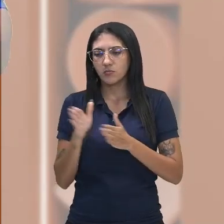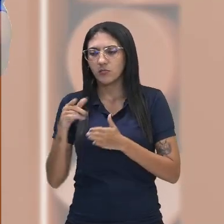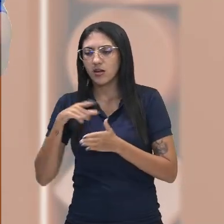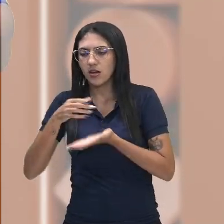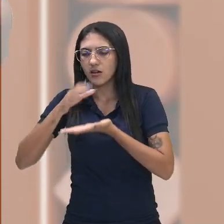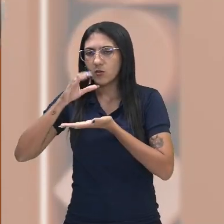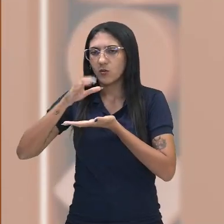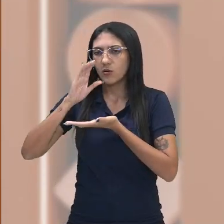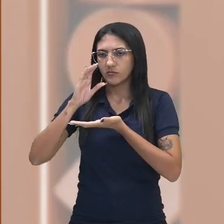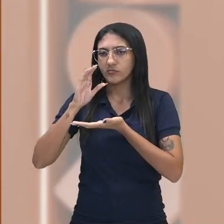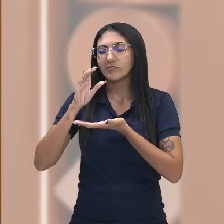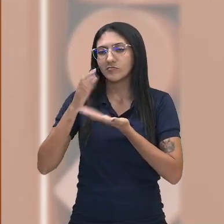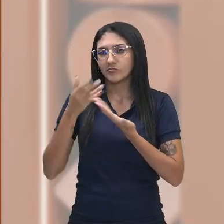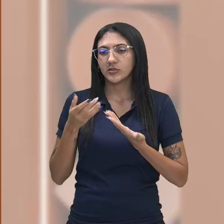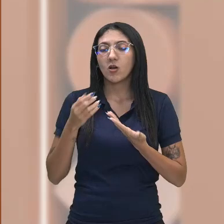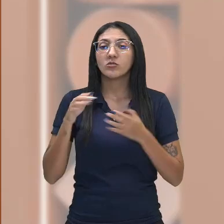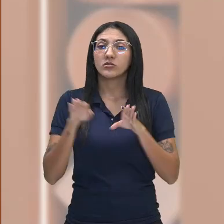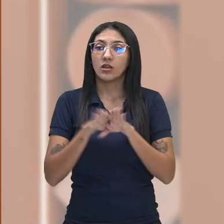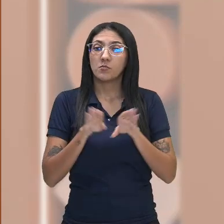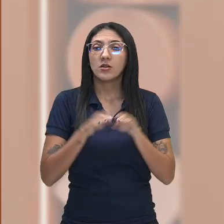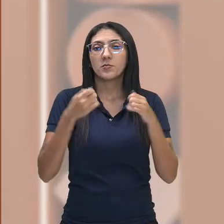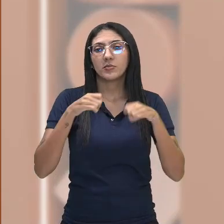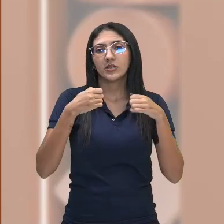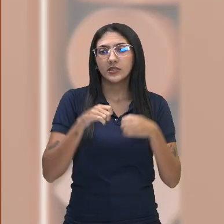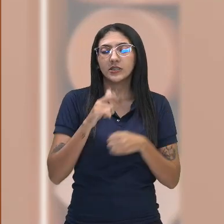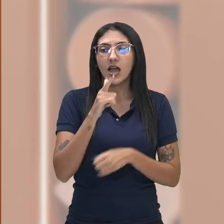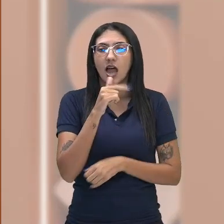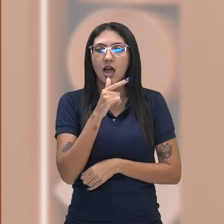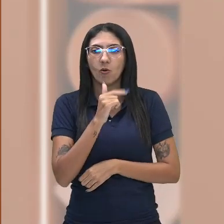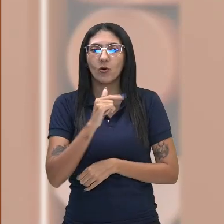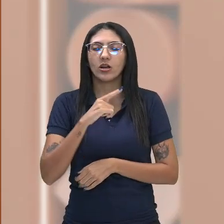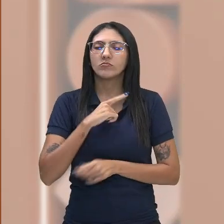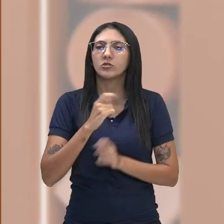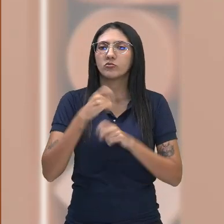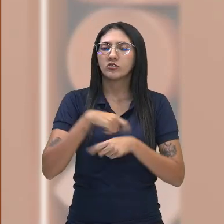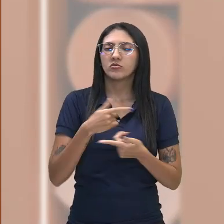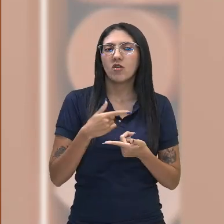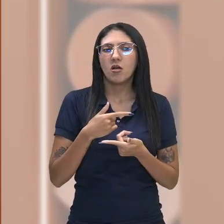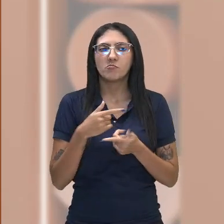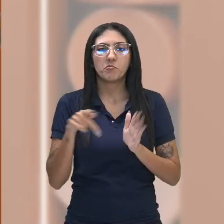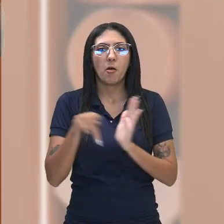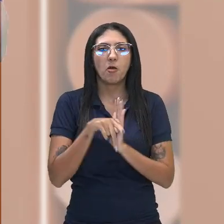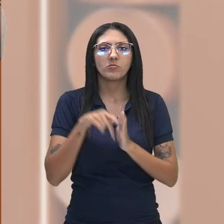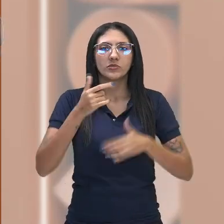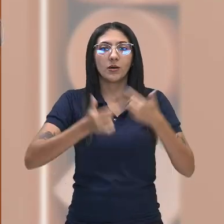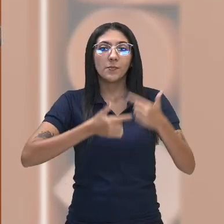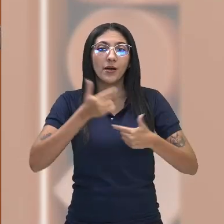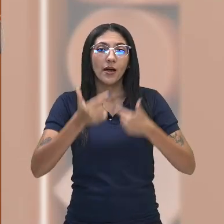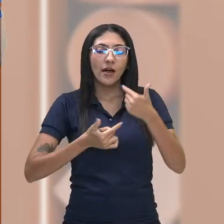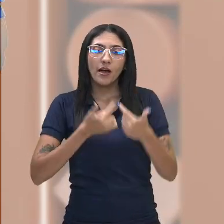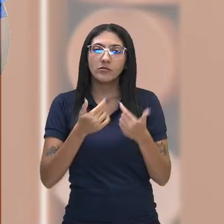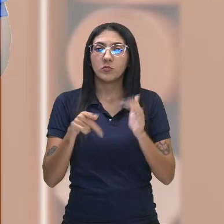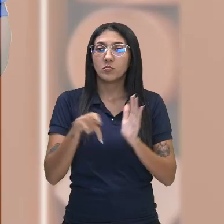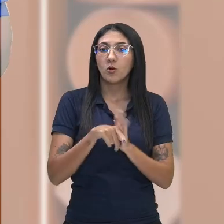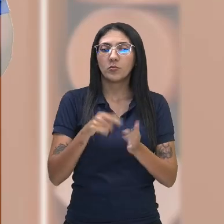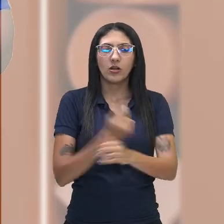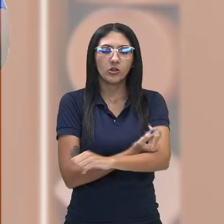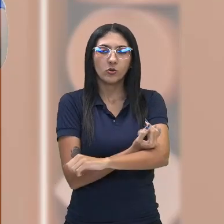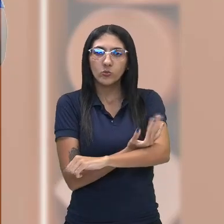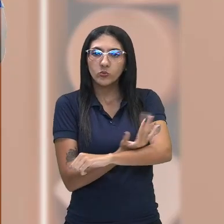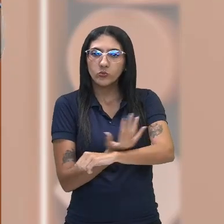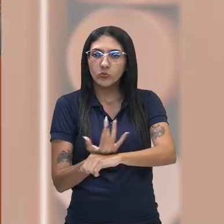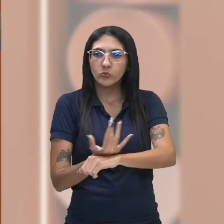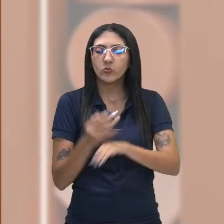manutenção da vida. Assim como precisa da água para exercer alguns trabalhos específicos como a agricultura,